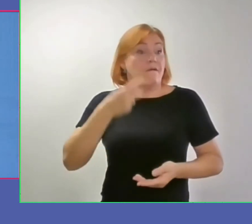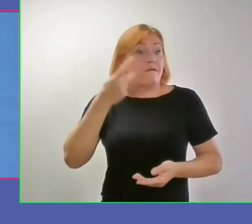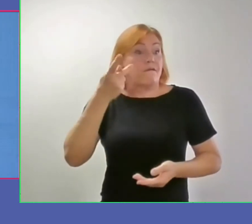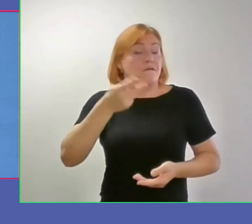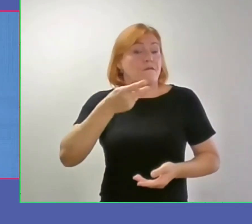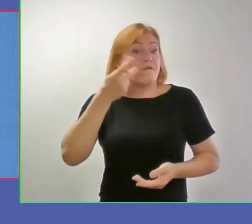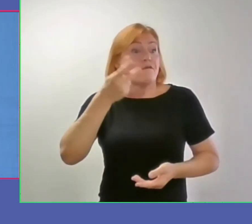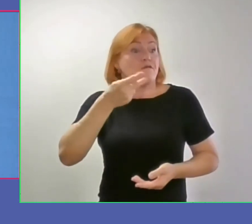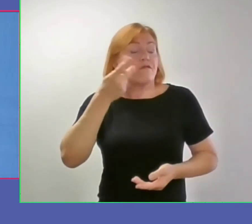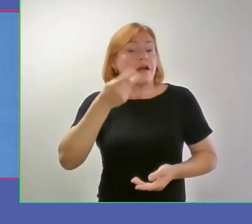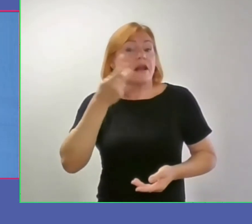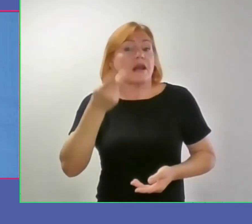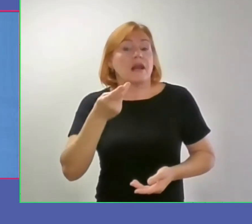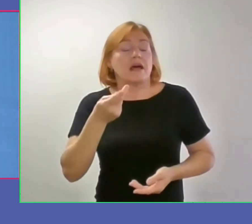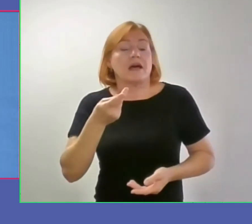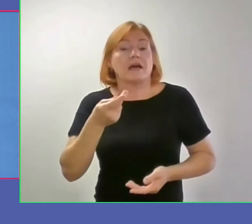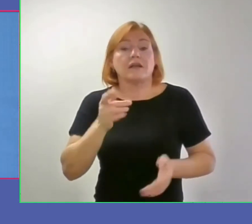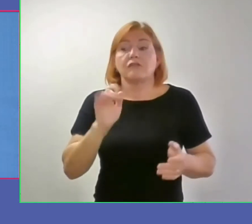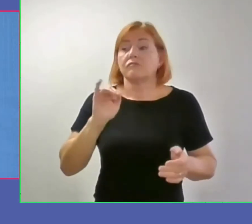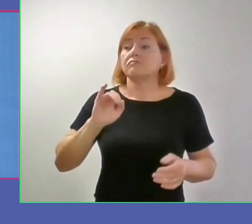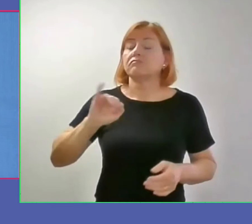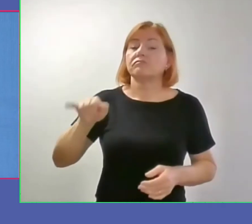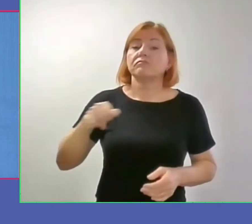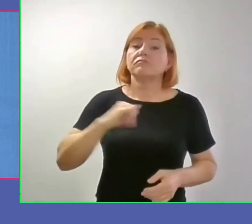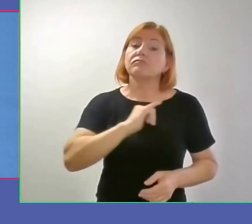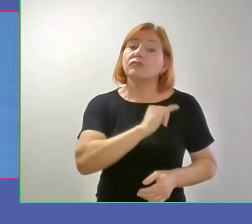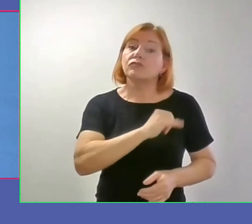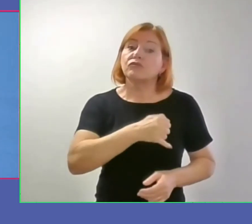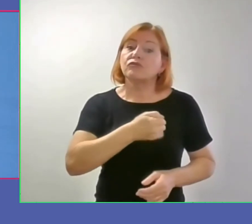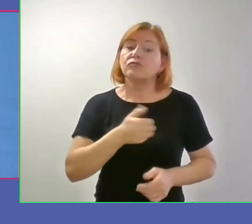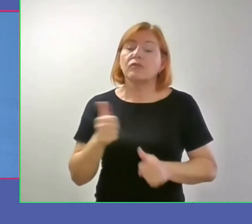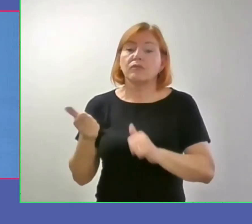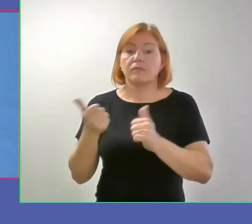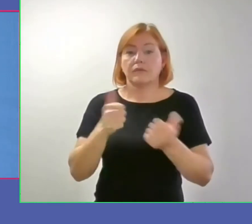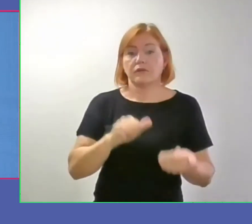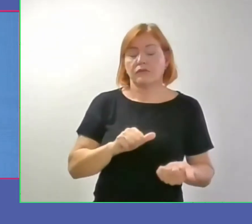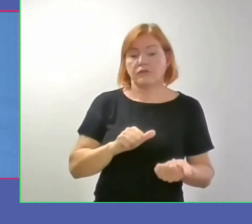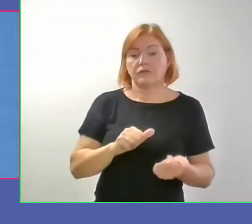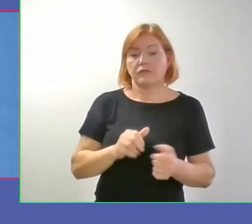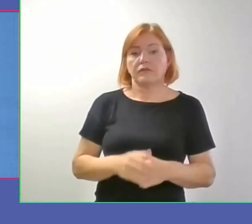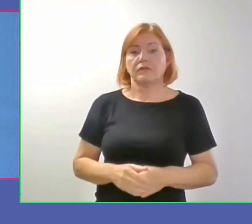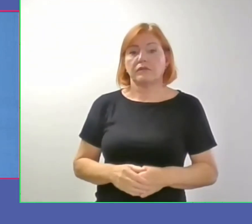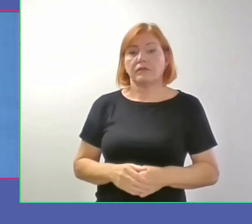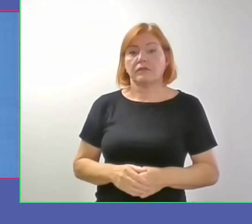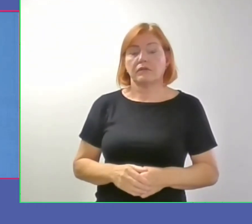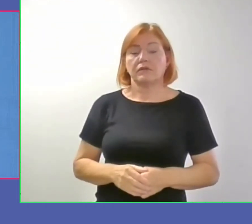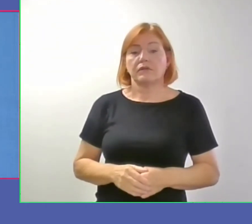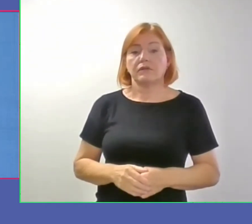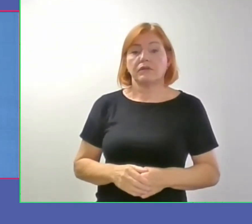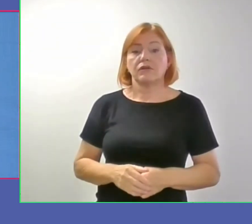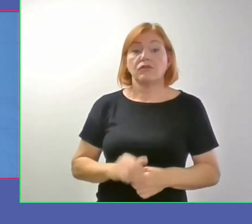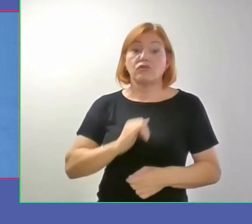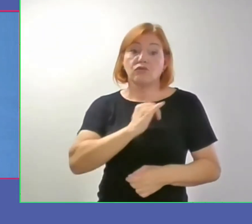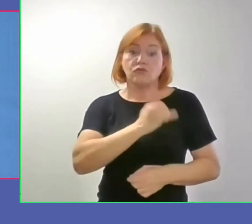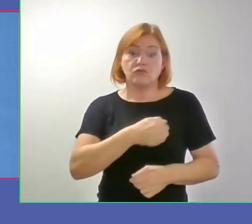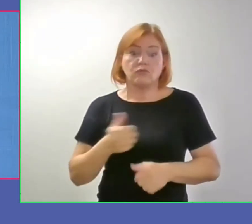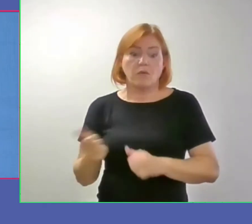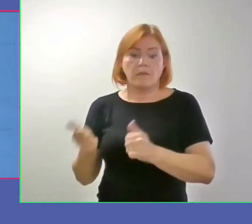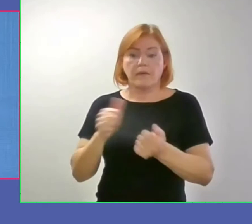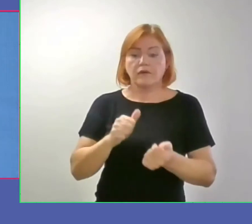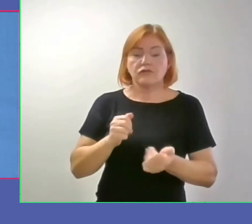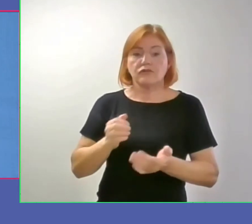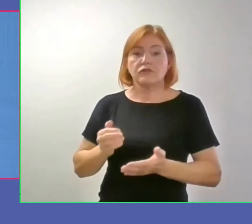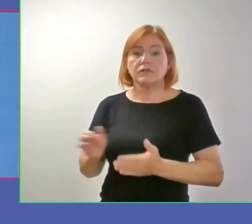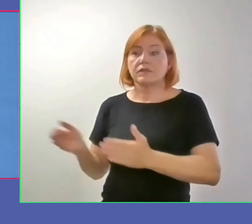porque ele introduziu a Cristo. Ele não só profetizou, mas ele introduziu a Cristo. Mas infelizmente,